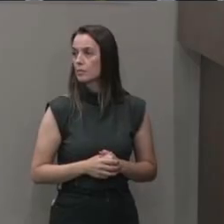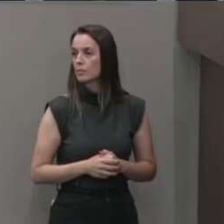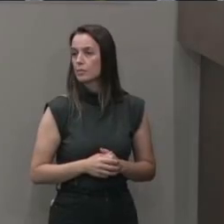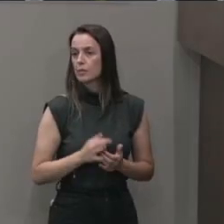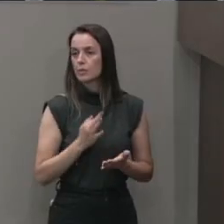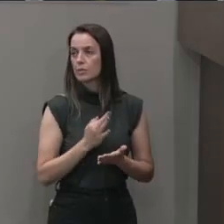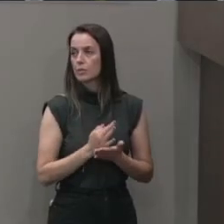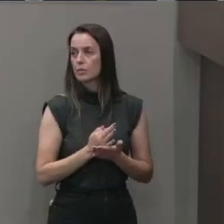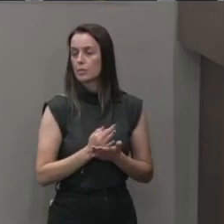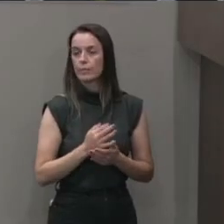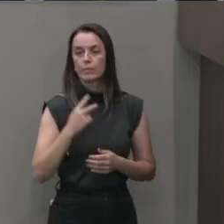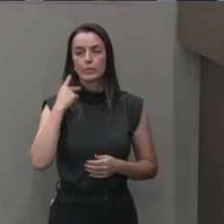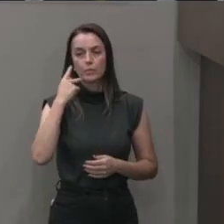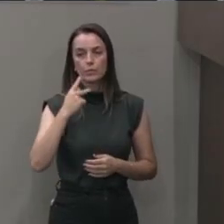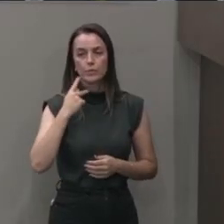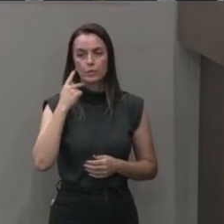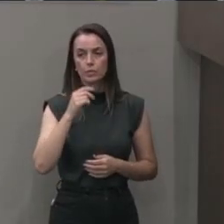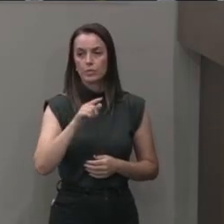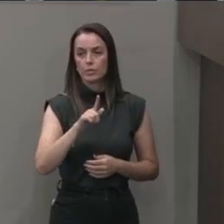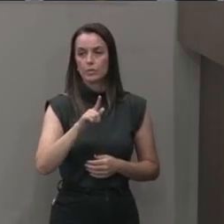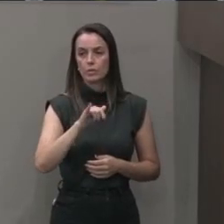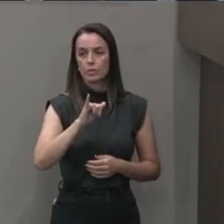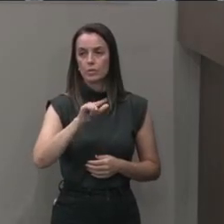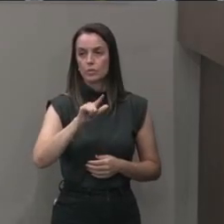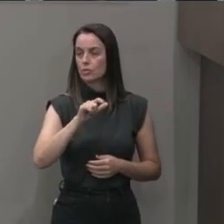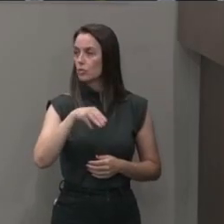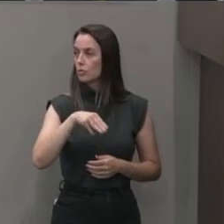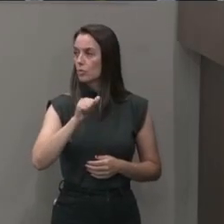Próximo vereador Gilmar Joel Fuga.